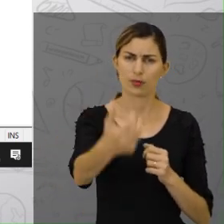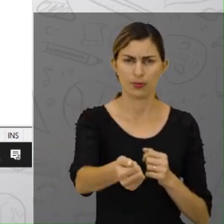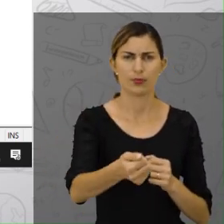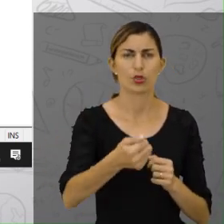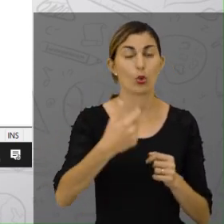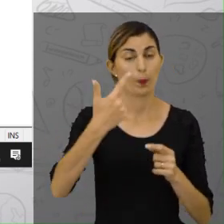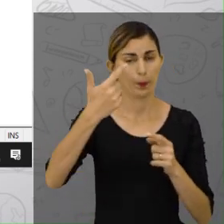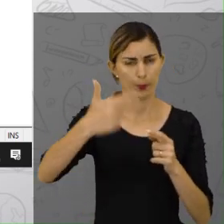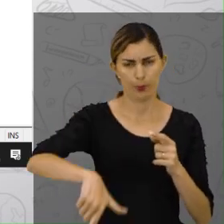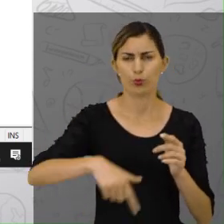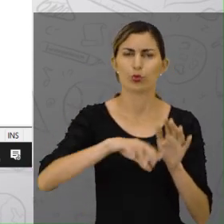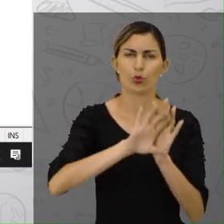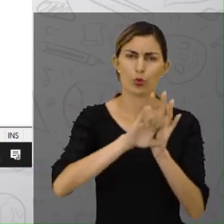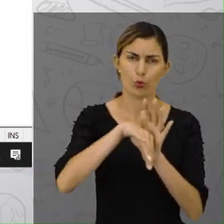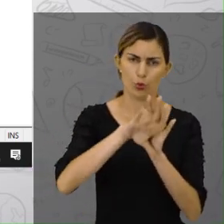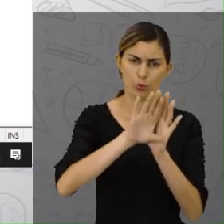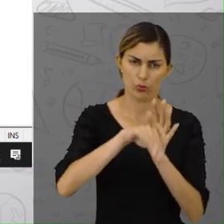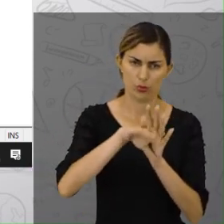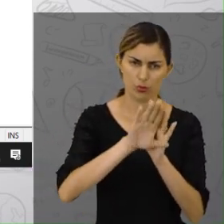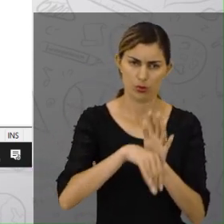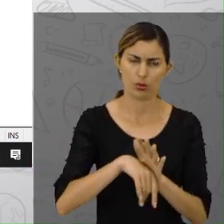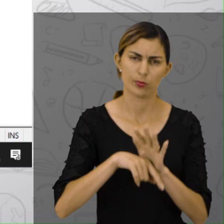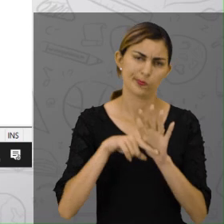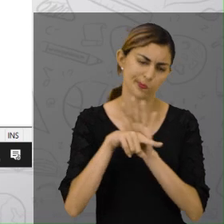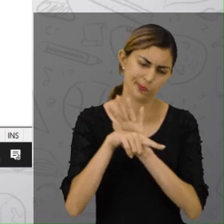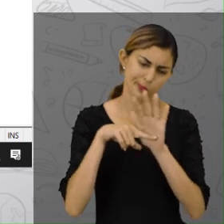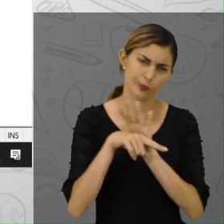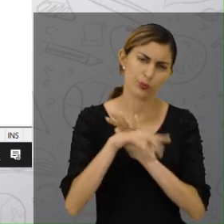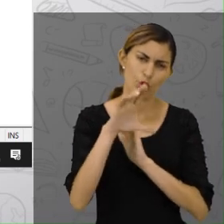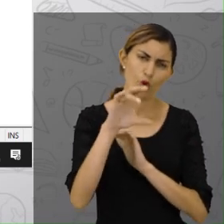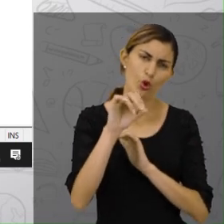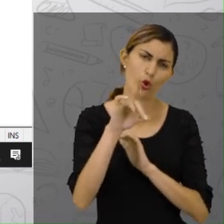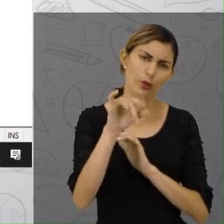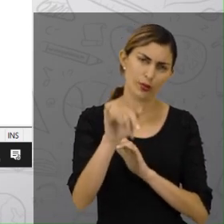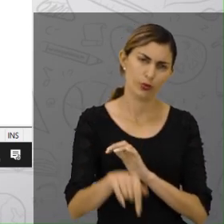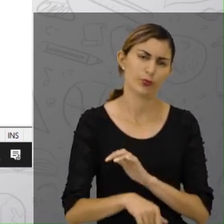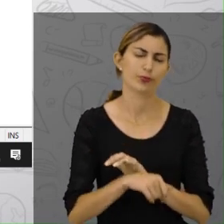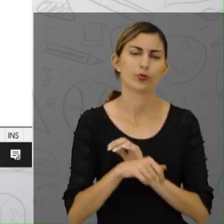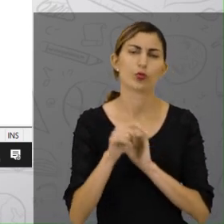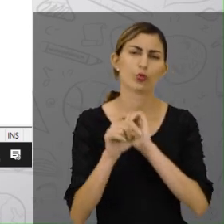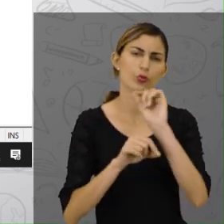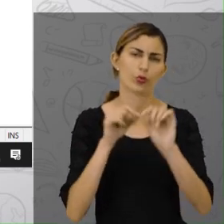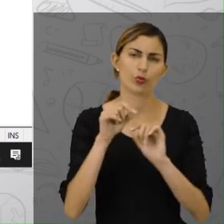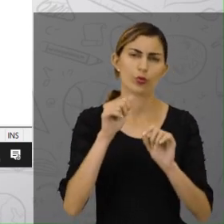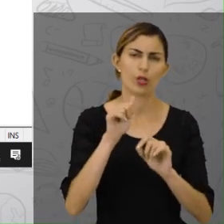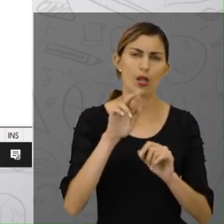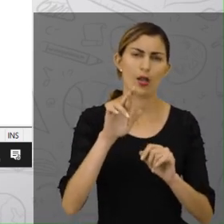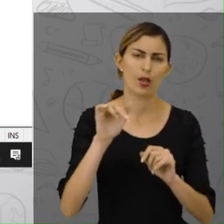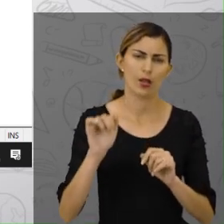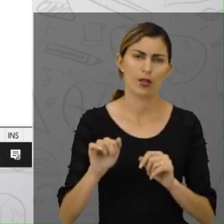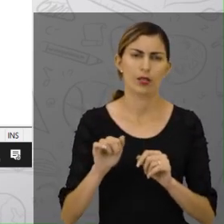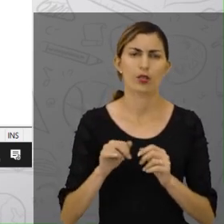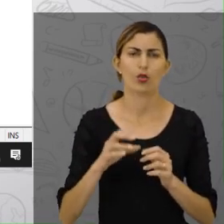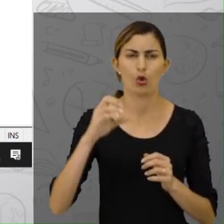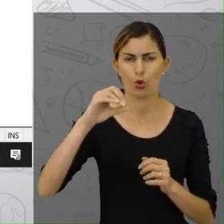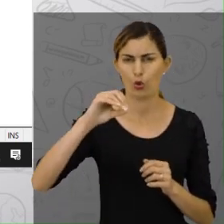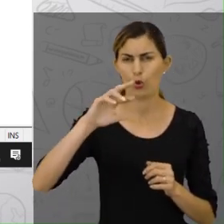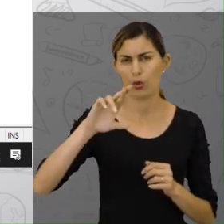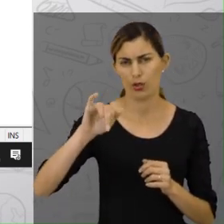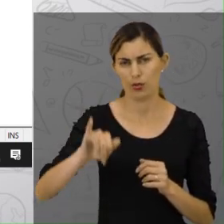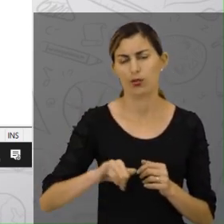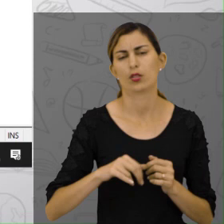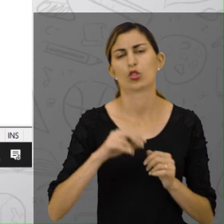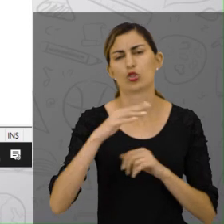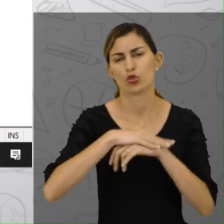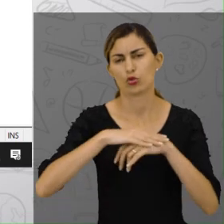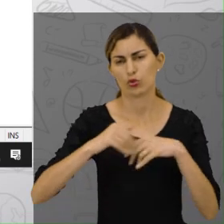O próximo conceito que vamos analisar o código seria o array.